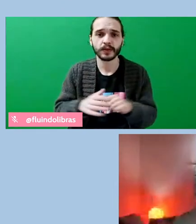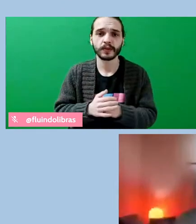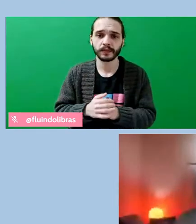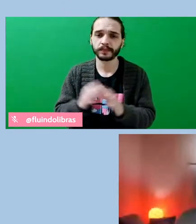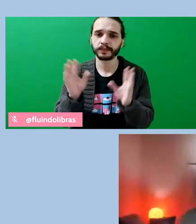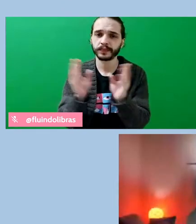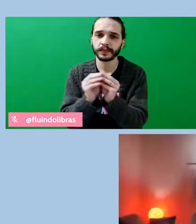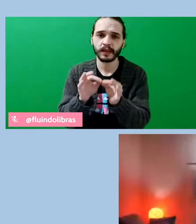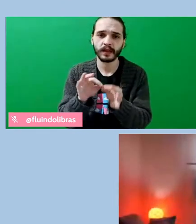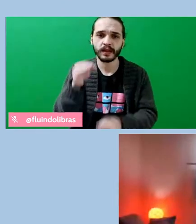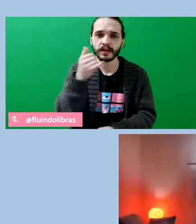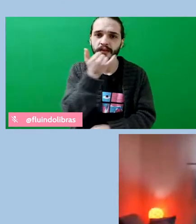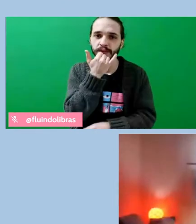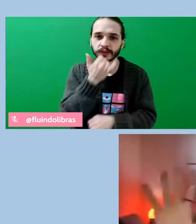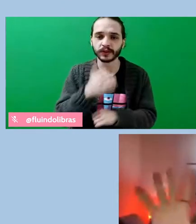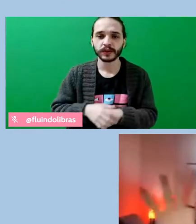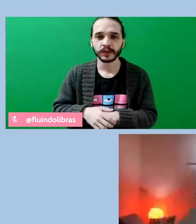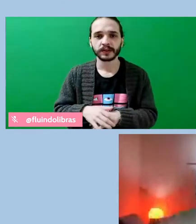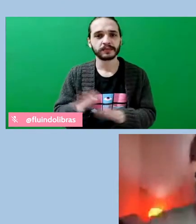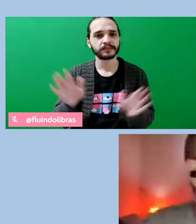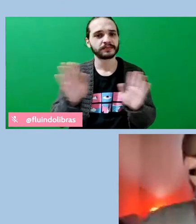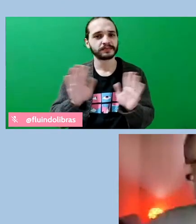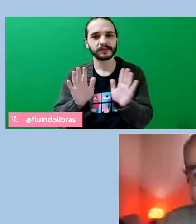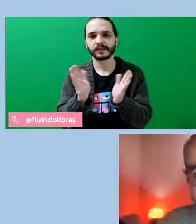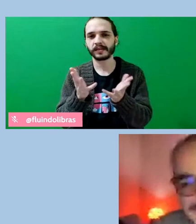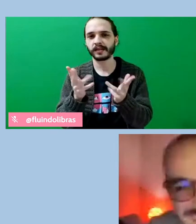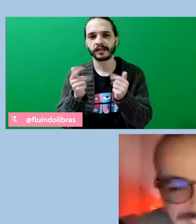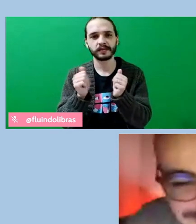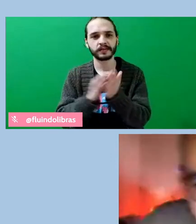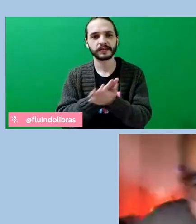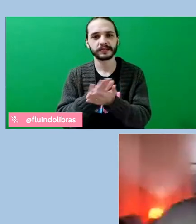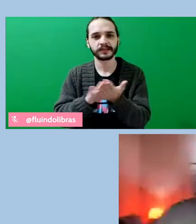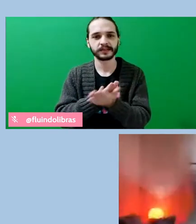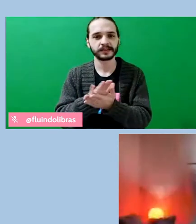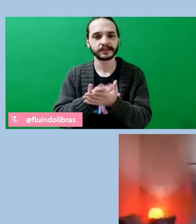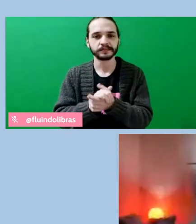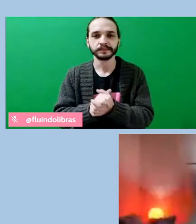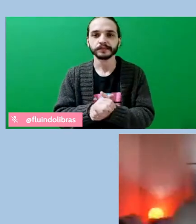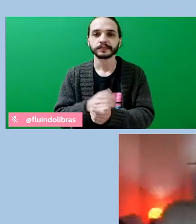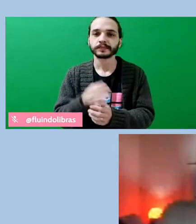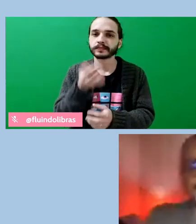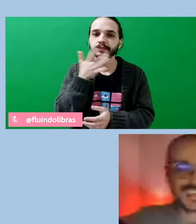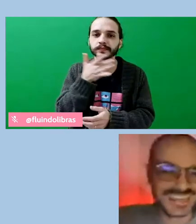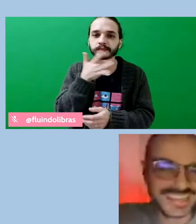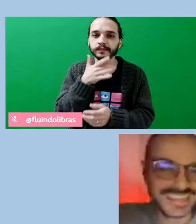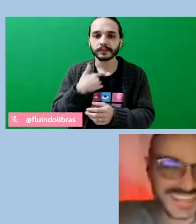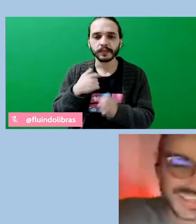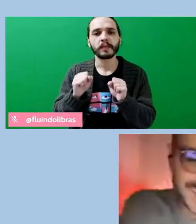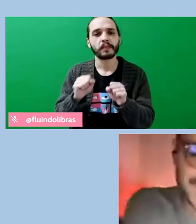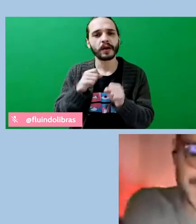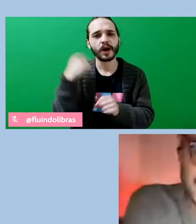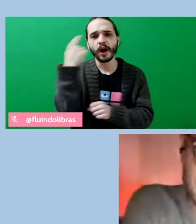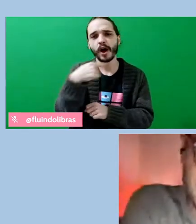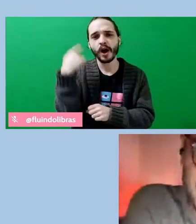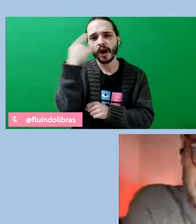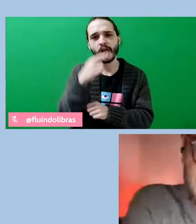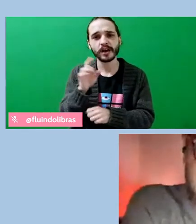falei demais, desculpa, só nesse falou, já tem que terminar. Eu... Imagina! Que delícia! Eu ficaria mais horas aqui, só passaria um